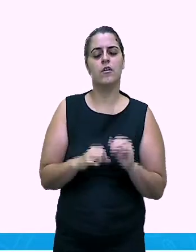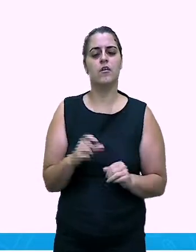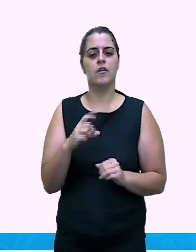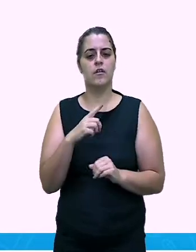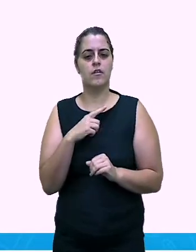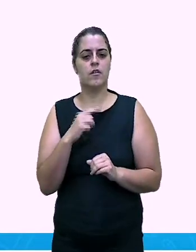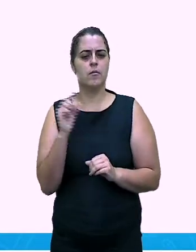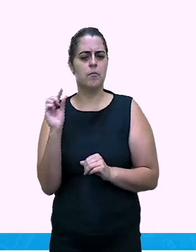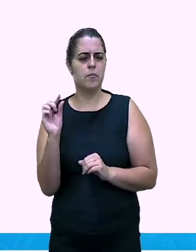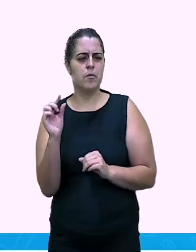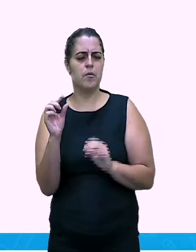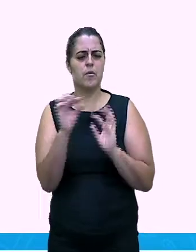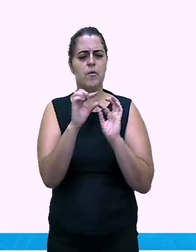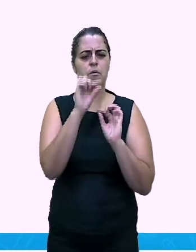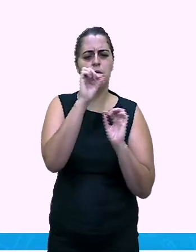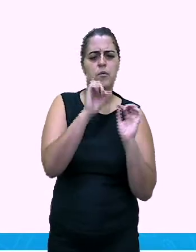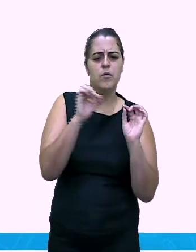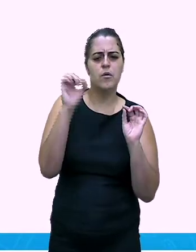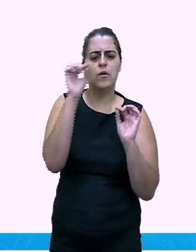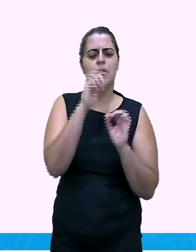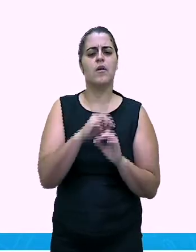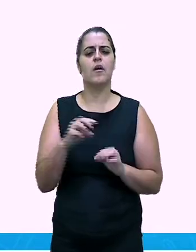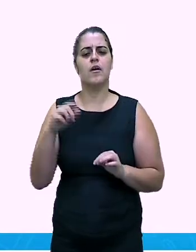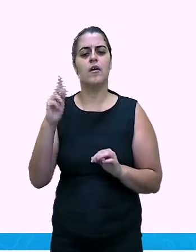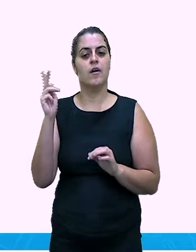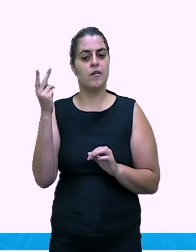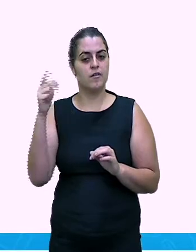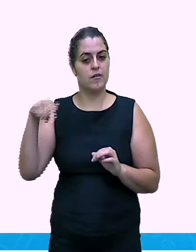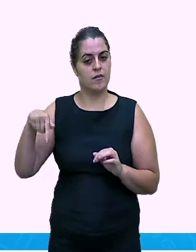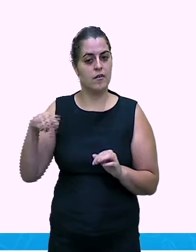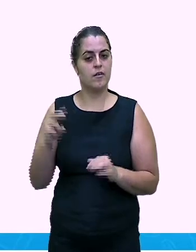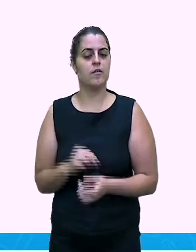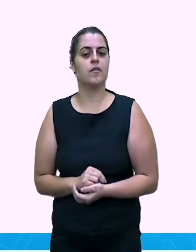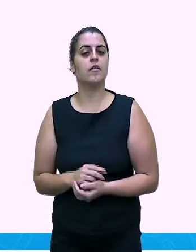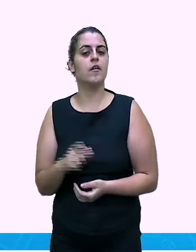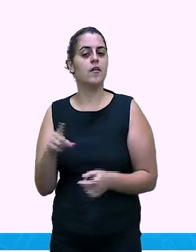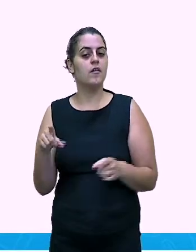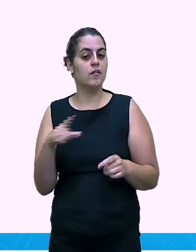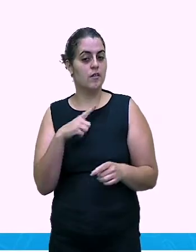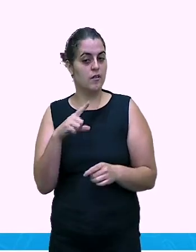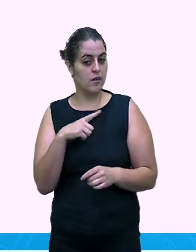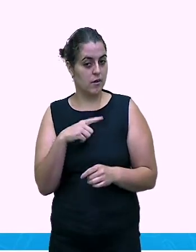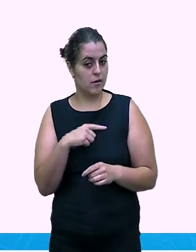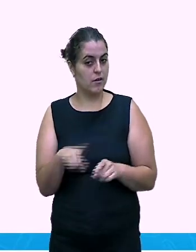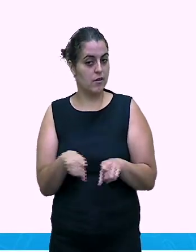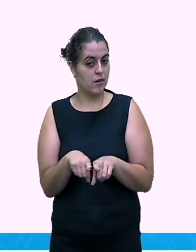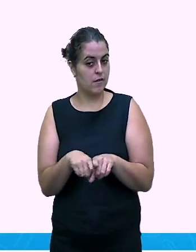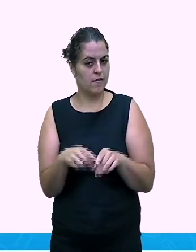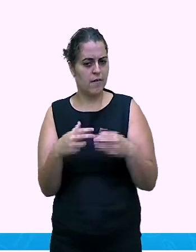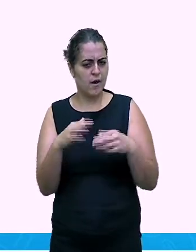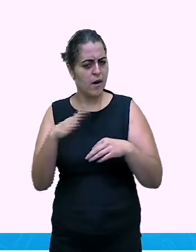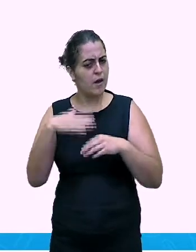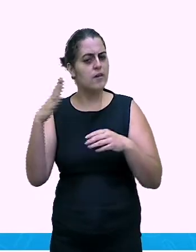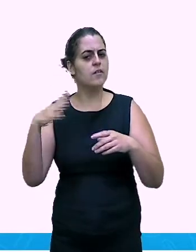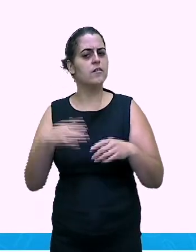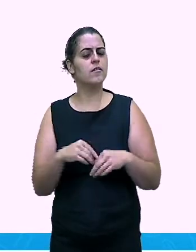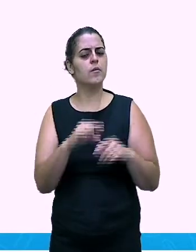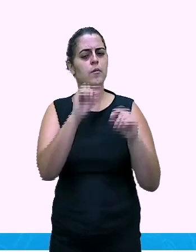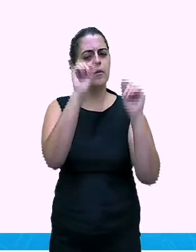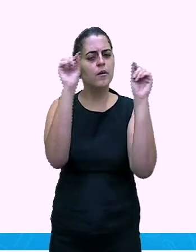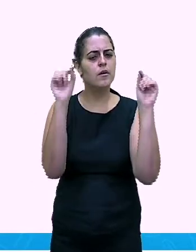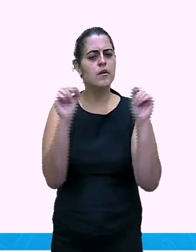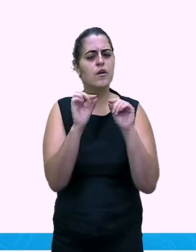tem poucos quadros, a HQ ela já tem uma quantidade maior de